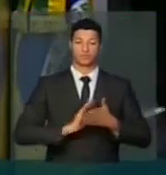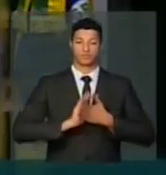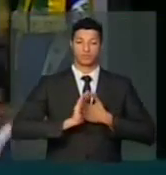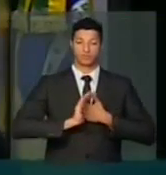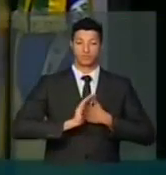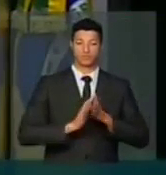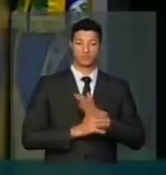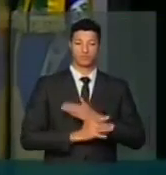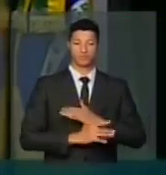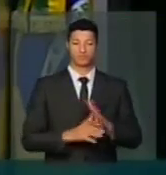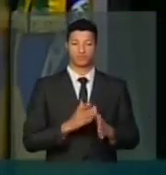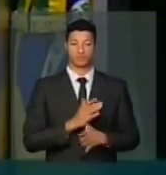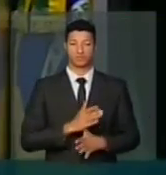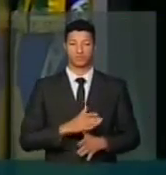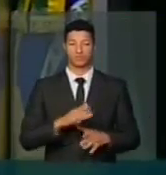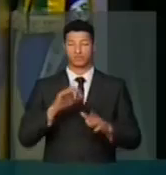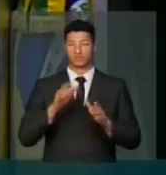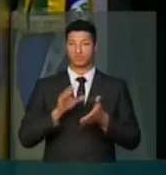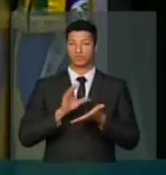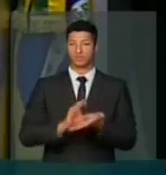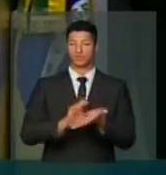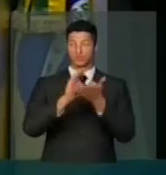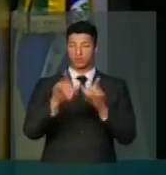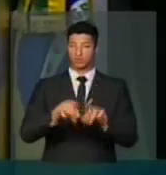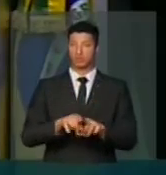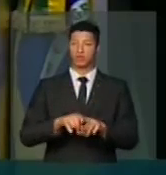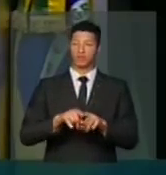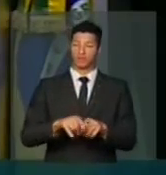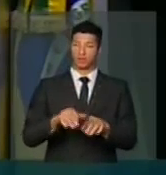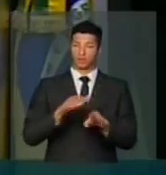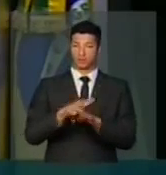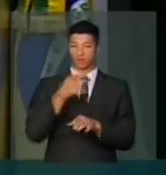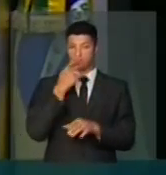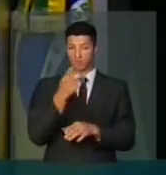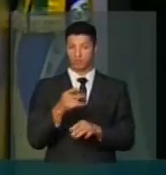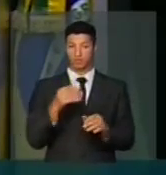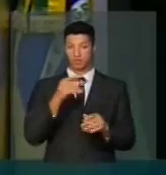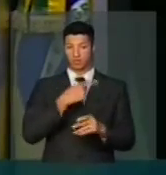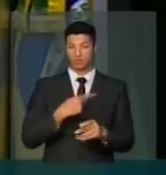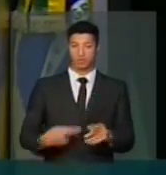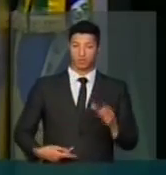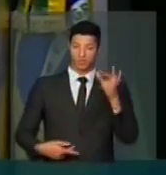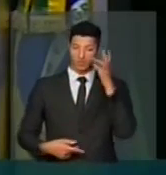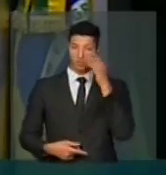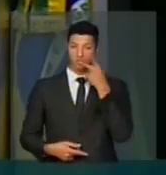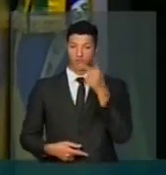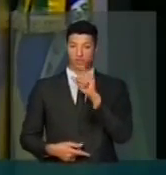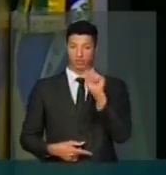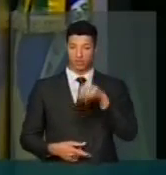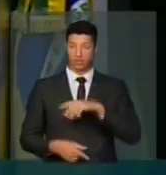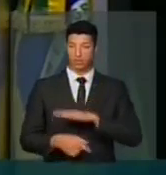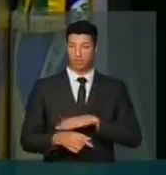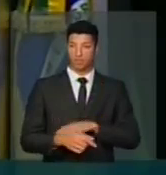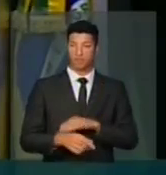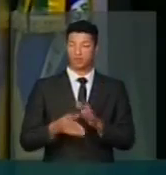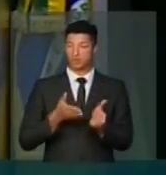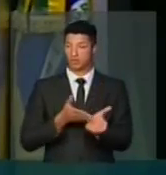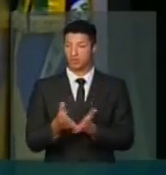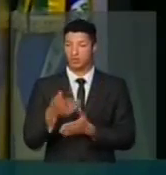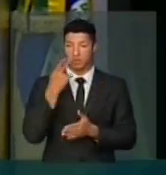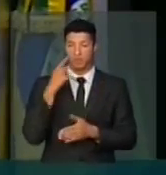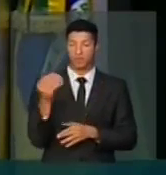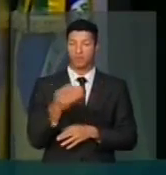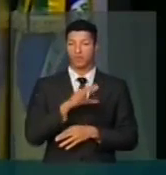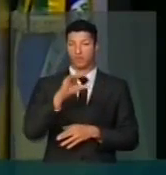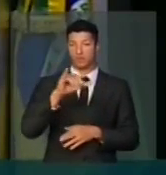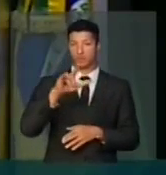Último parágrafo, senhor presidente. Aconselhada pelos marqueteiros em seus pronunciamentos oficiais, a presidente Dilma afirma que este é um momento de travessia para um